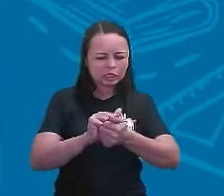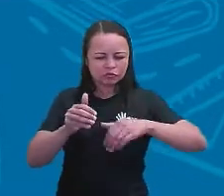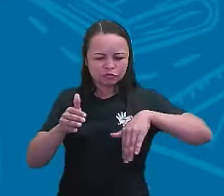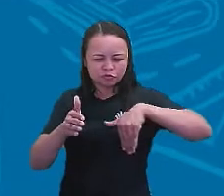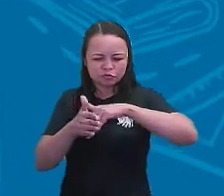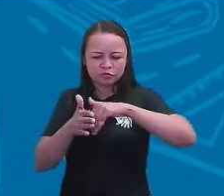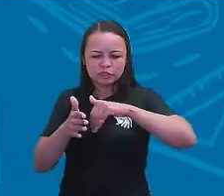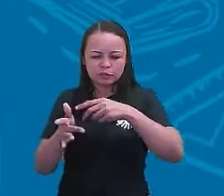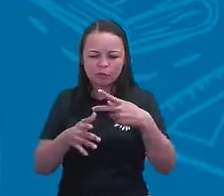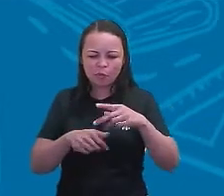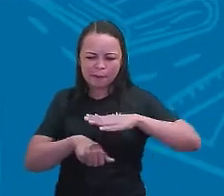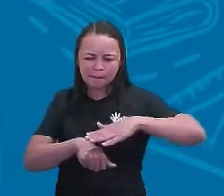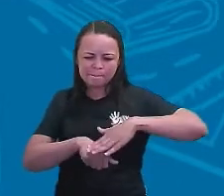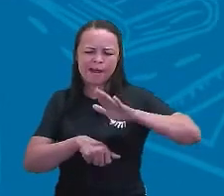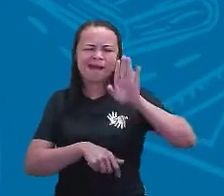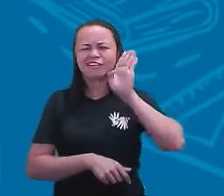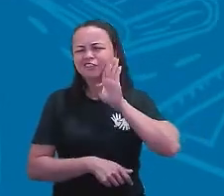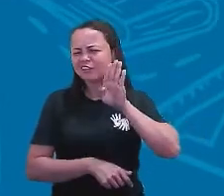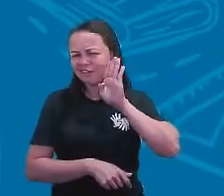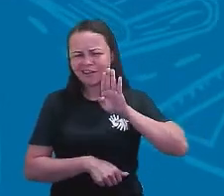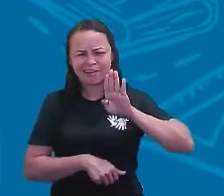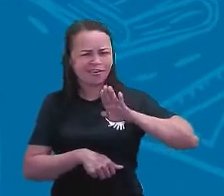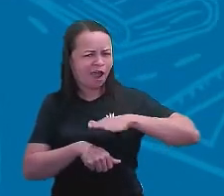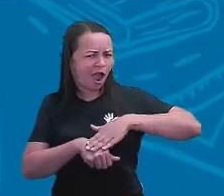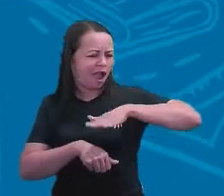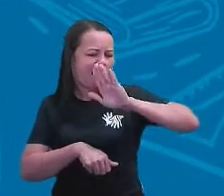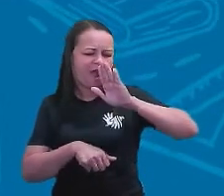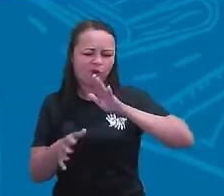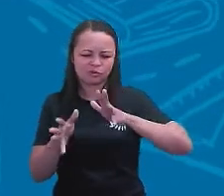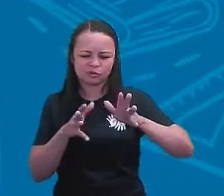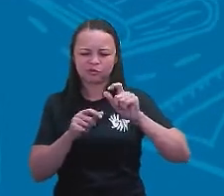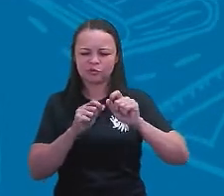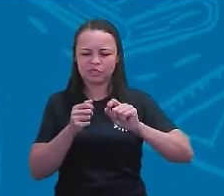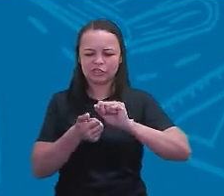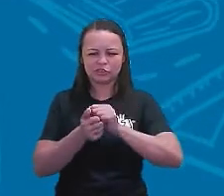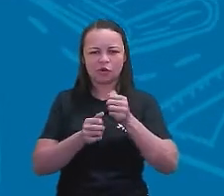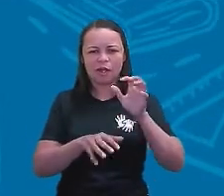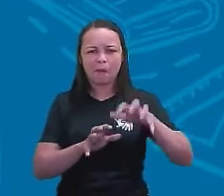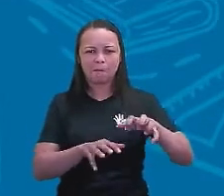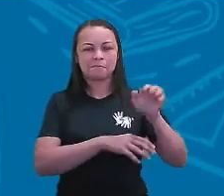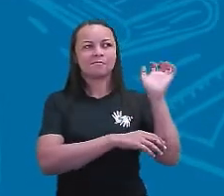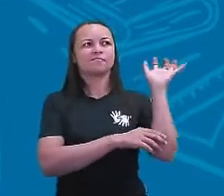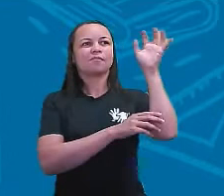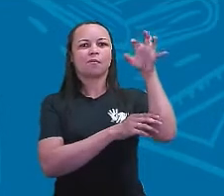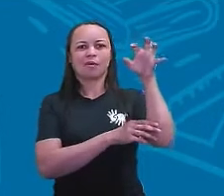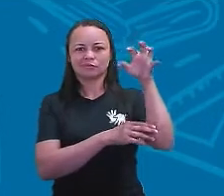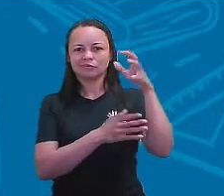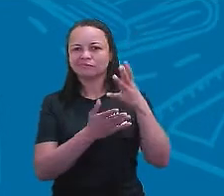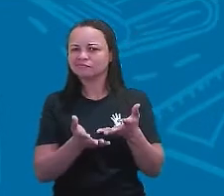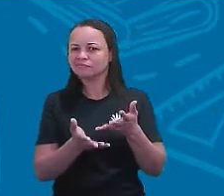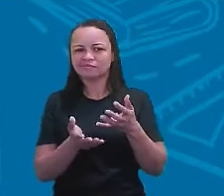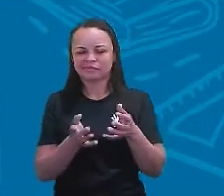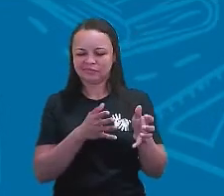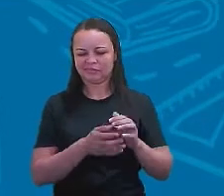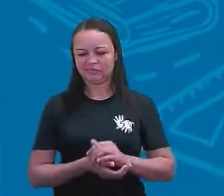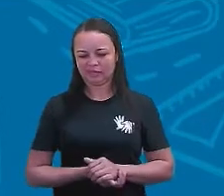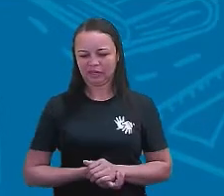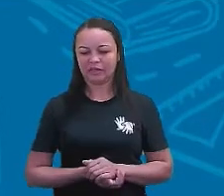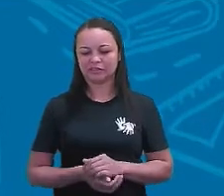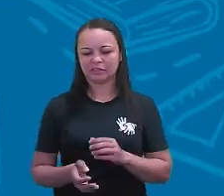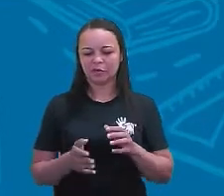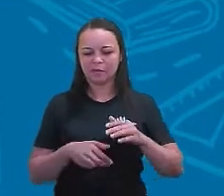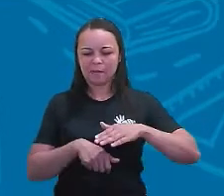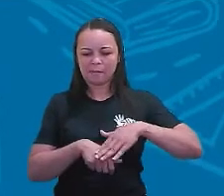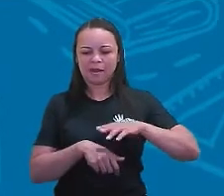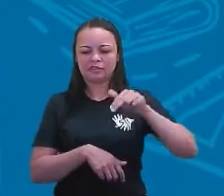Jogar futebol é mais legal do que jogar basquete. Então, nicer, foi nice até o E. A gente